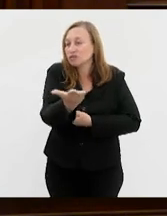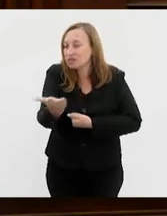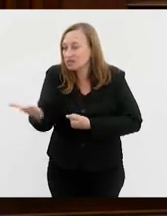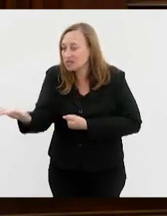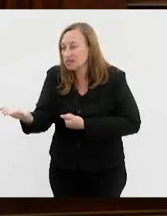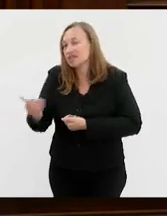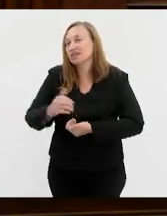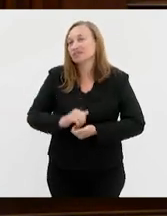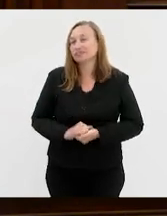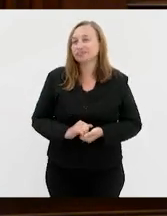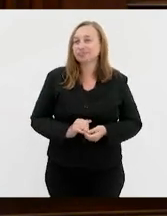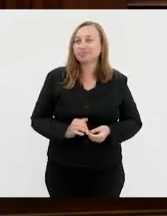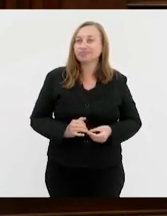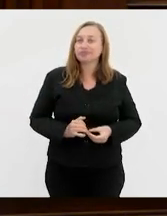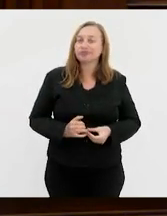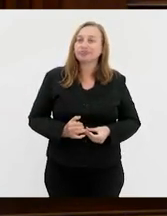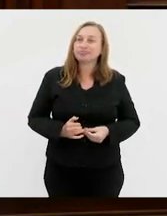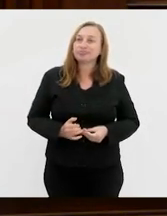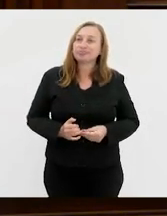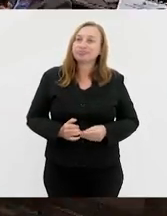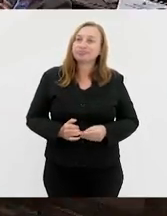aí.